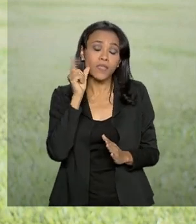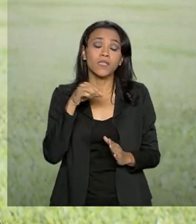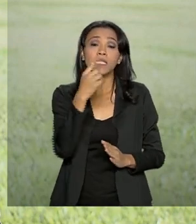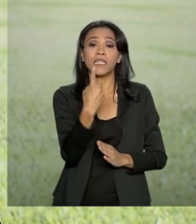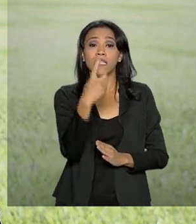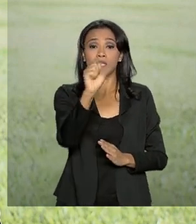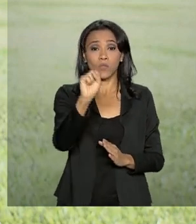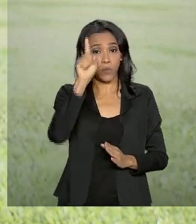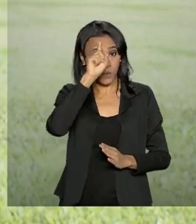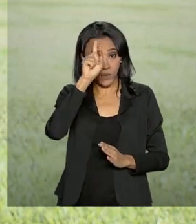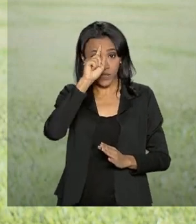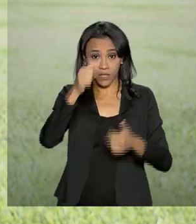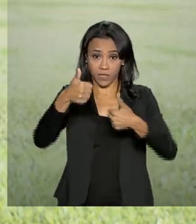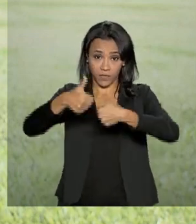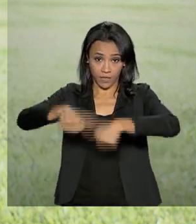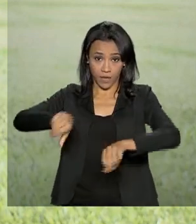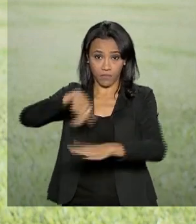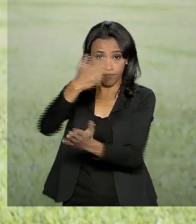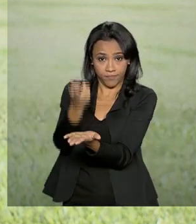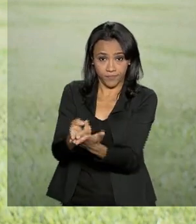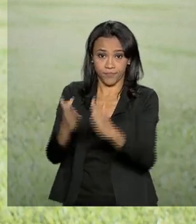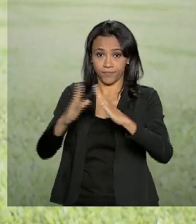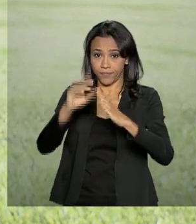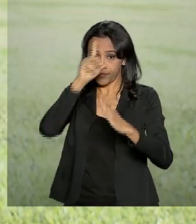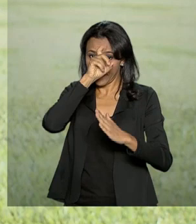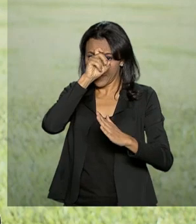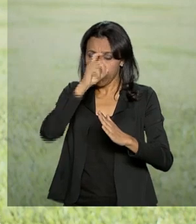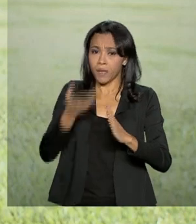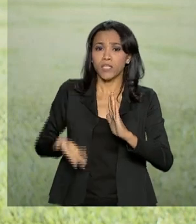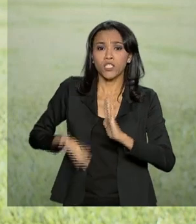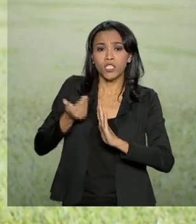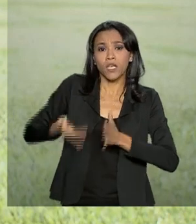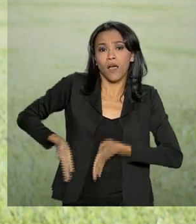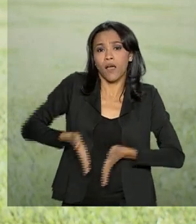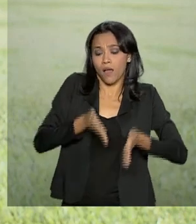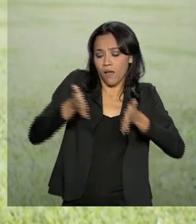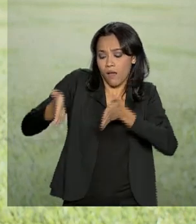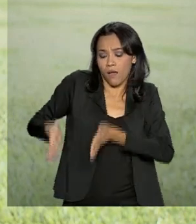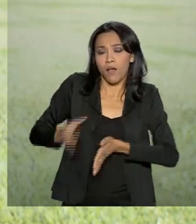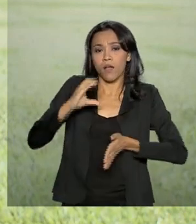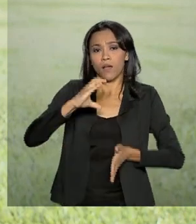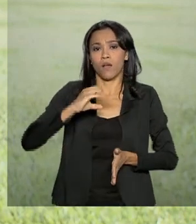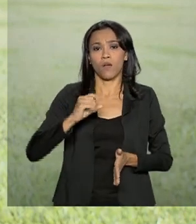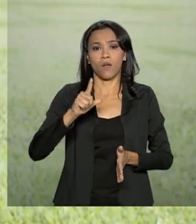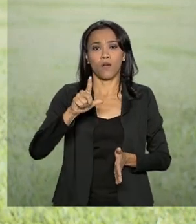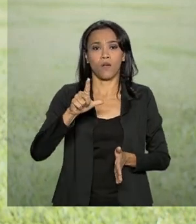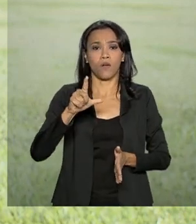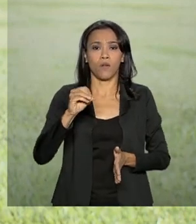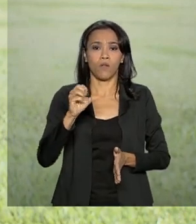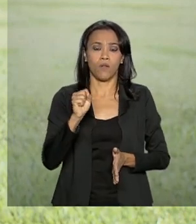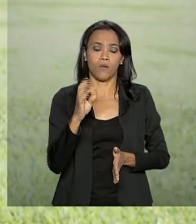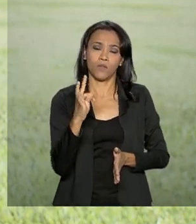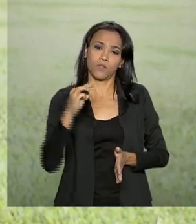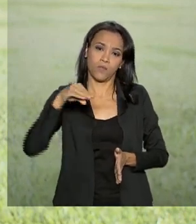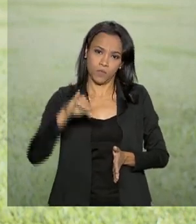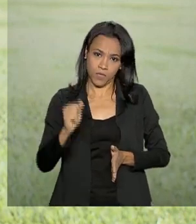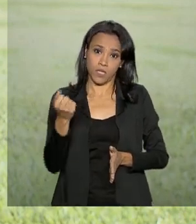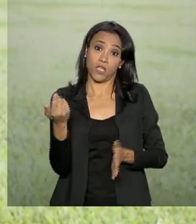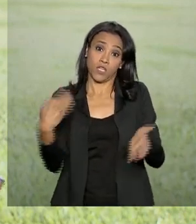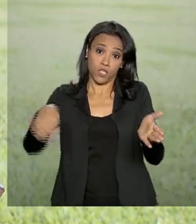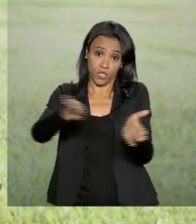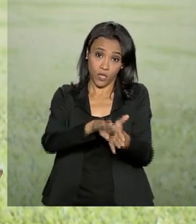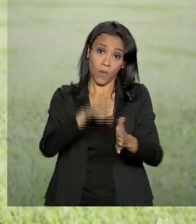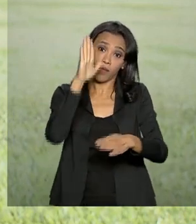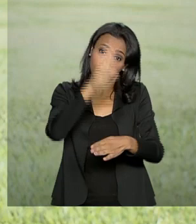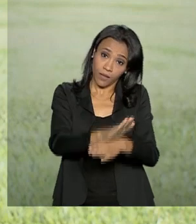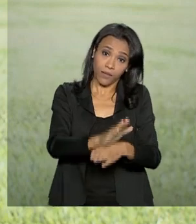dias internado por conta da cirurgia para retirada da bolsa de colostomia. O presidente chegou a Brasília no início da tarde desta quarta-feira.